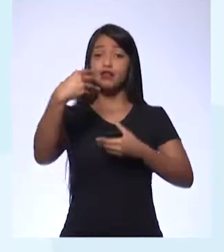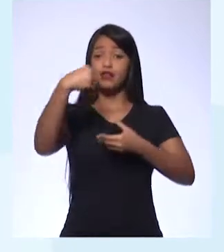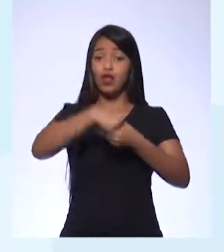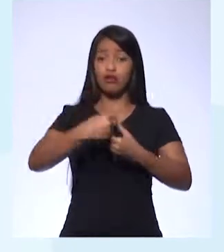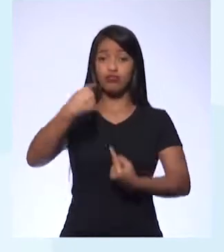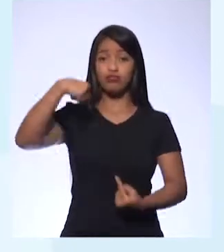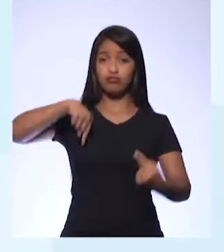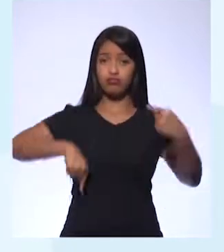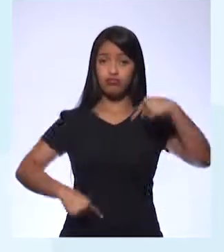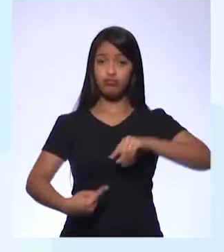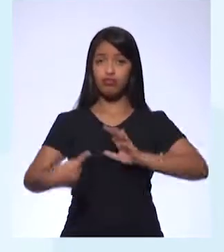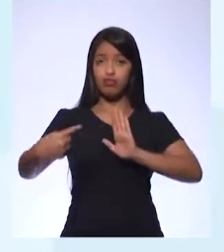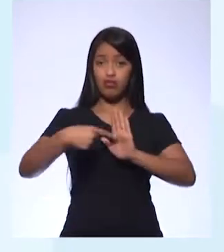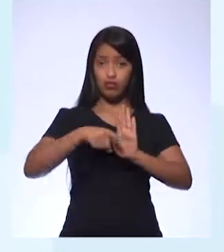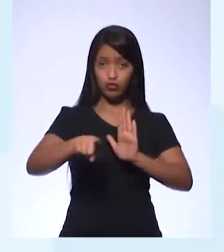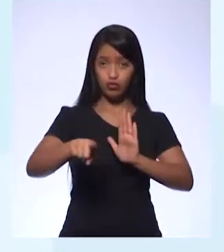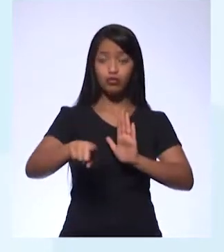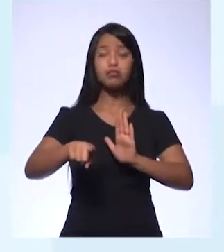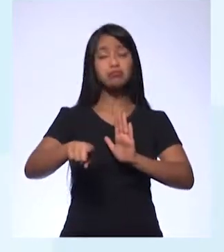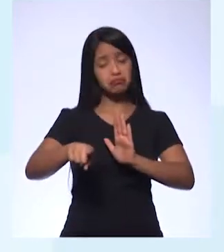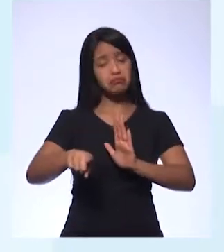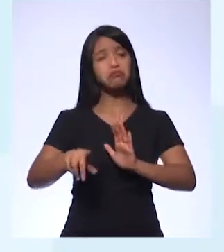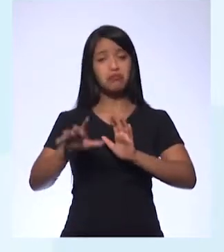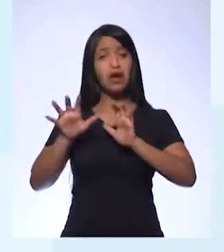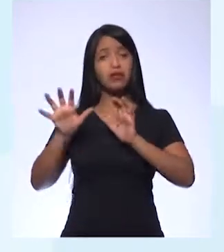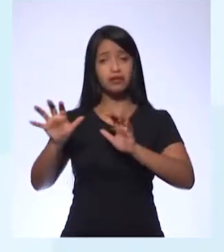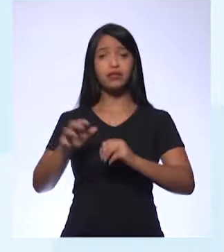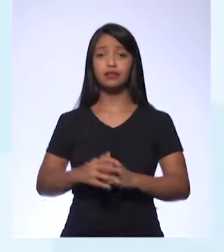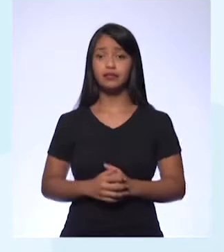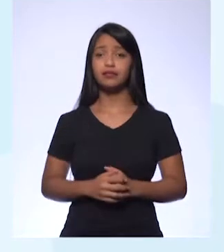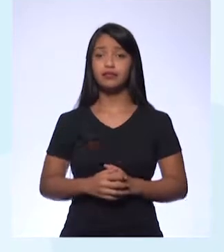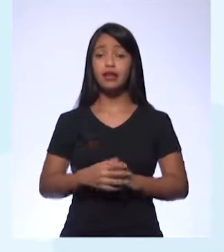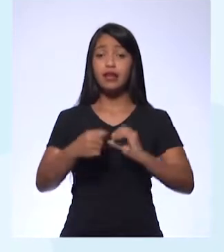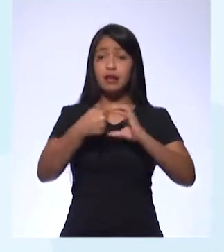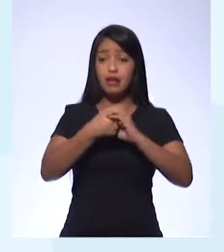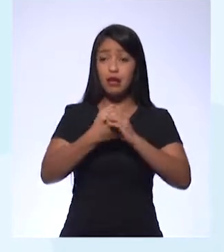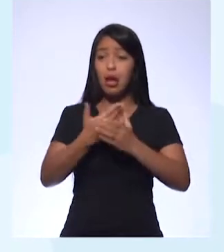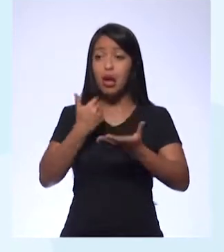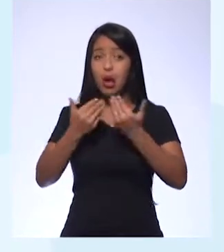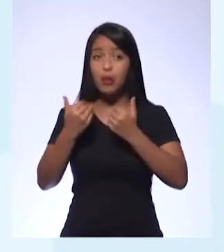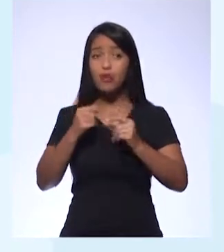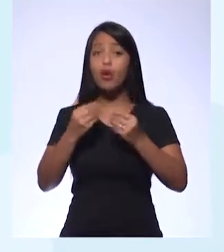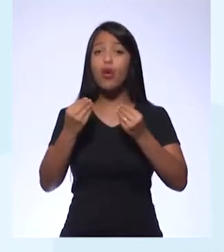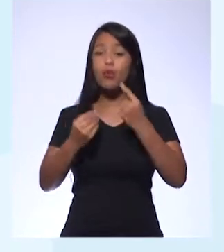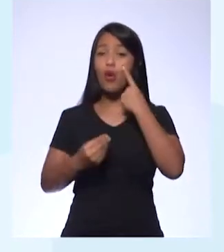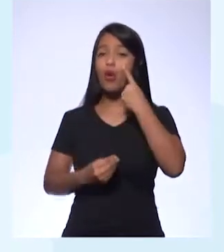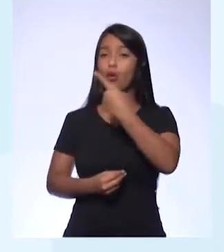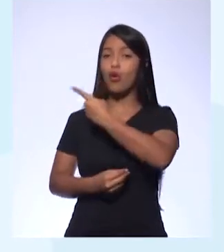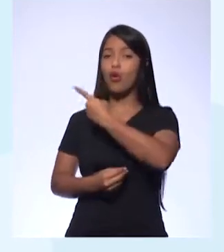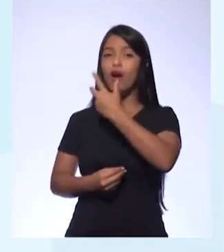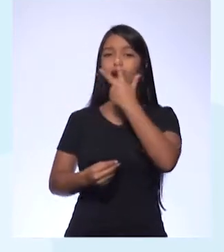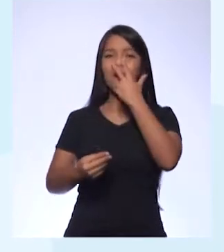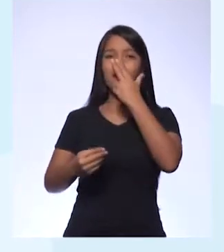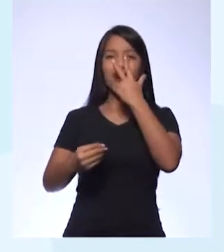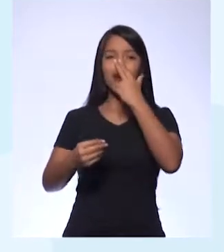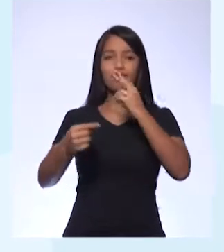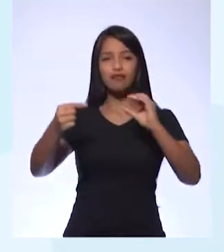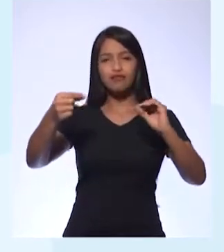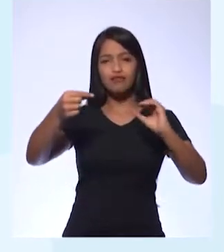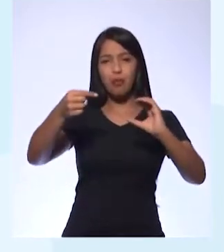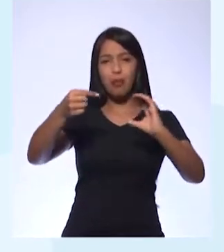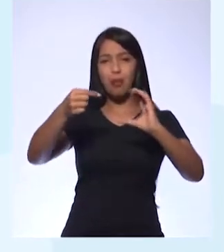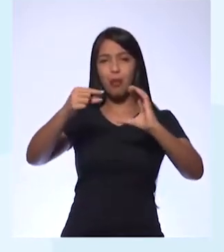imunitário e também acontece quando algumas células vão se alimentar. Olha só que interessante, é como se ela estivesse emitindo o